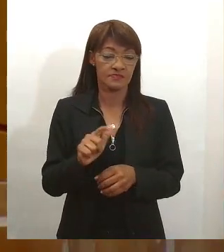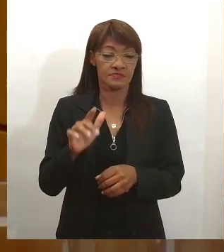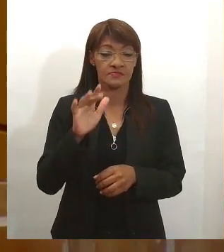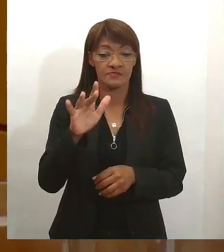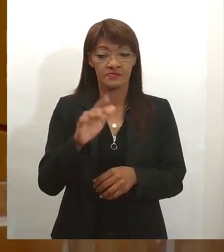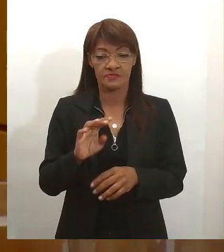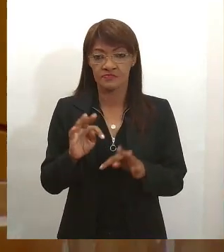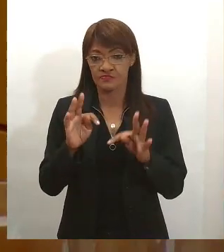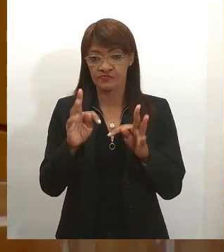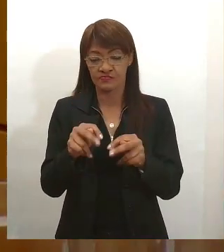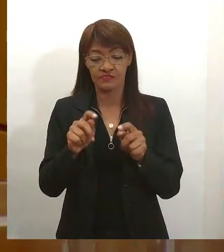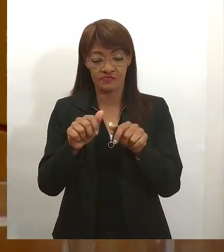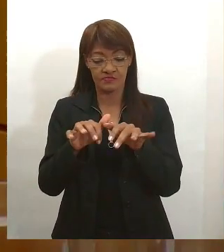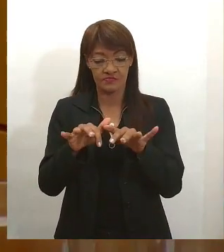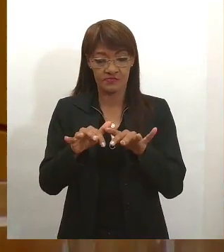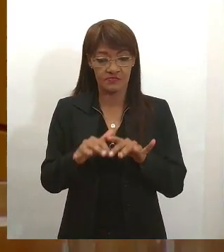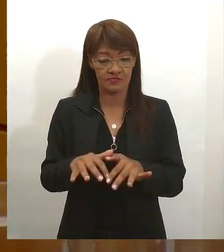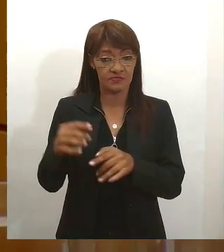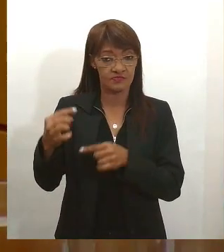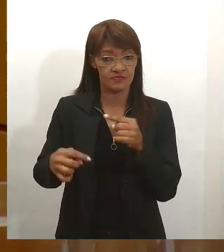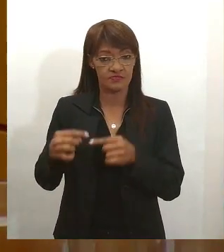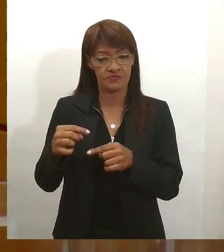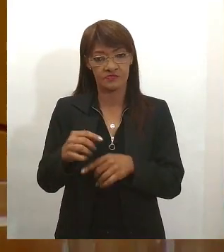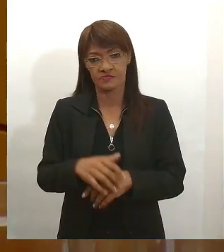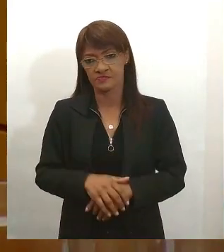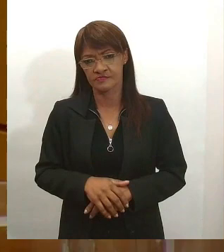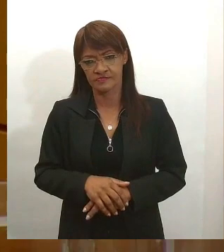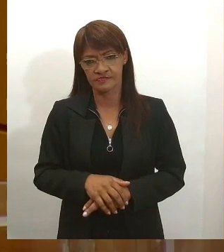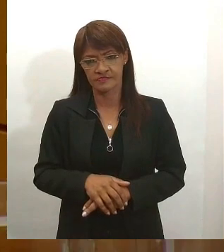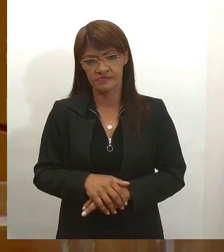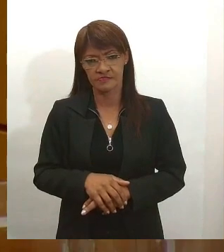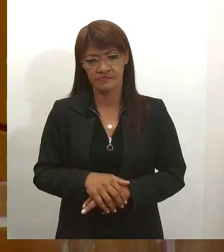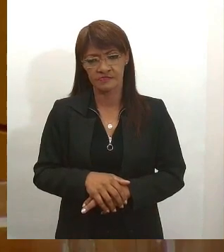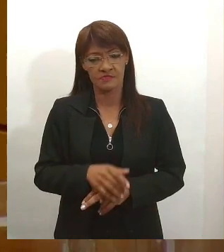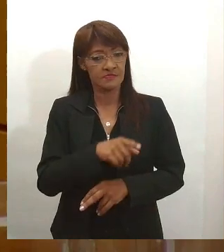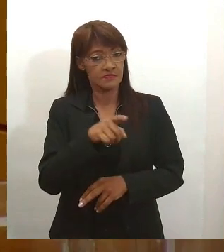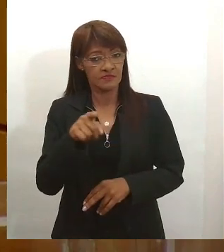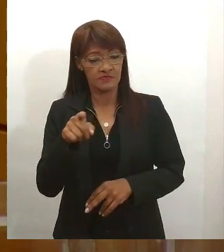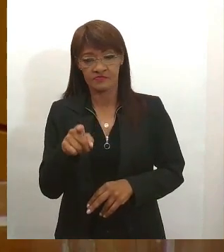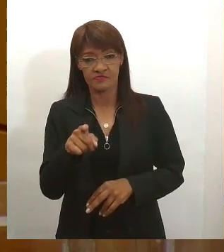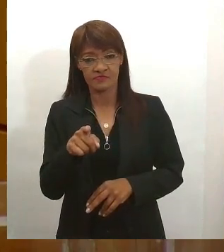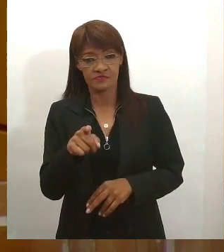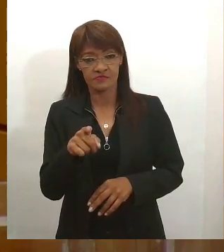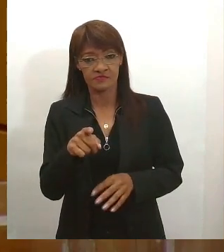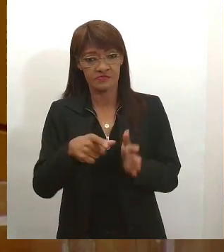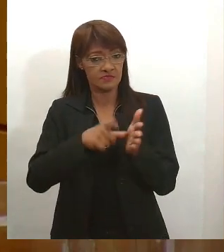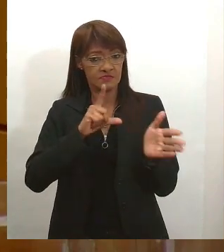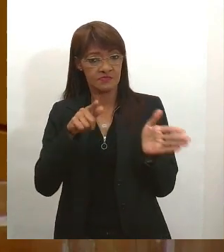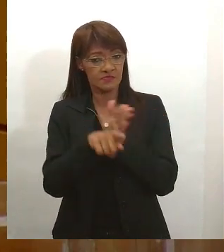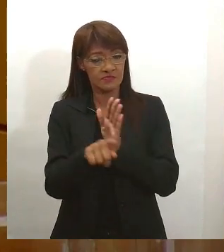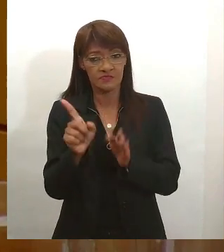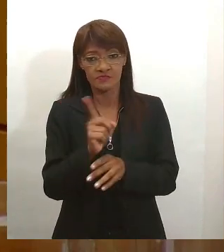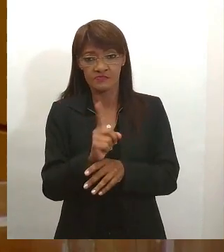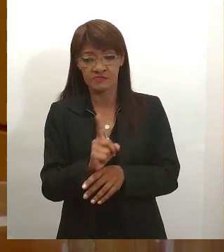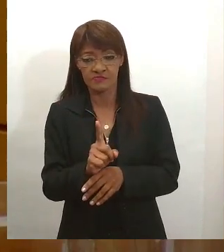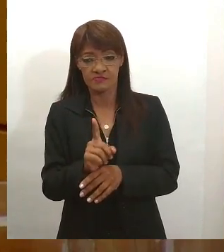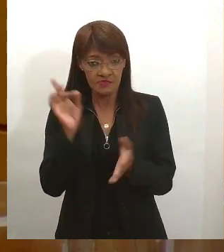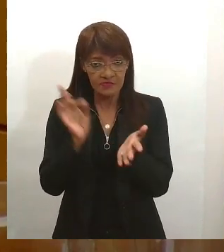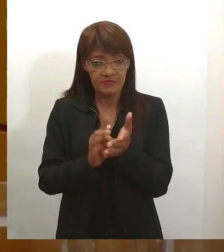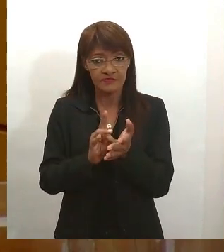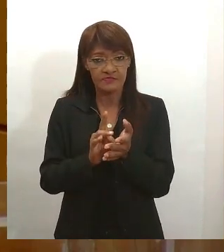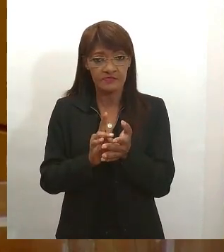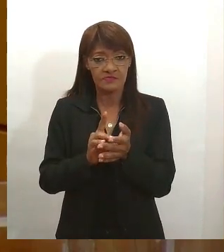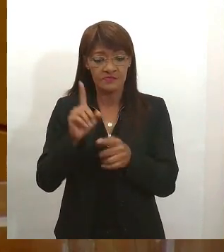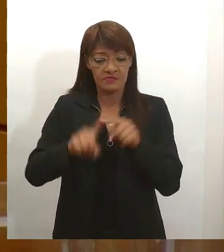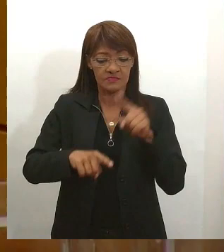saber se aquele equipamento de saúde realmente está pronto. Será que a palavra do